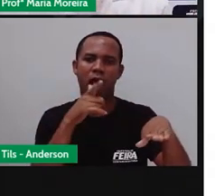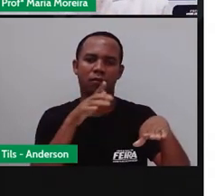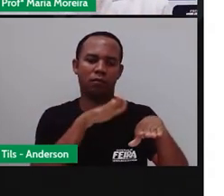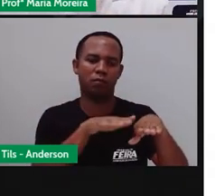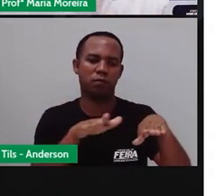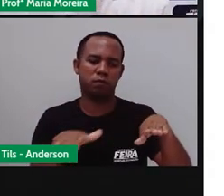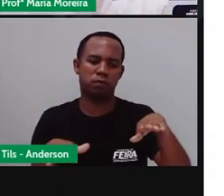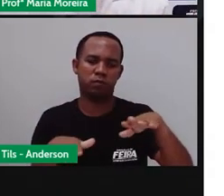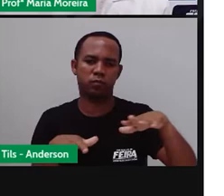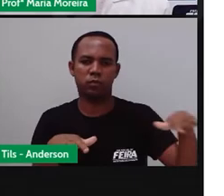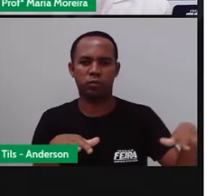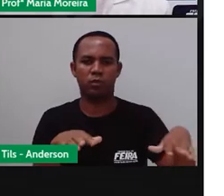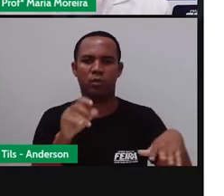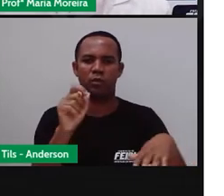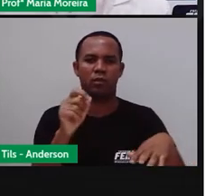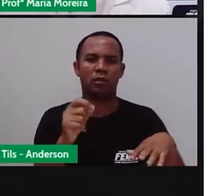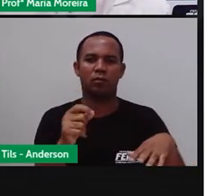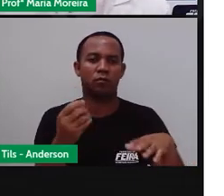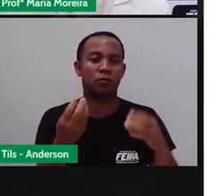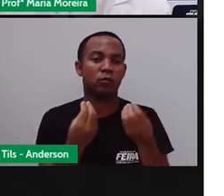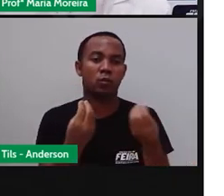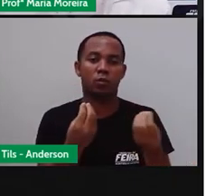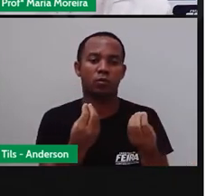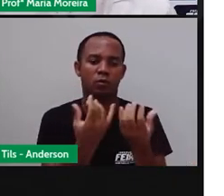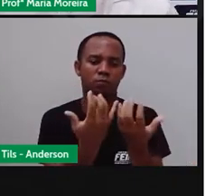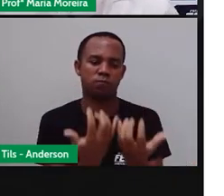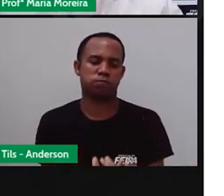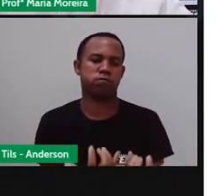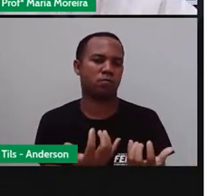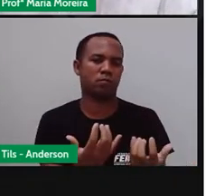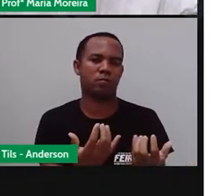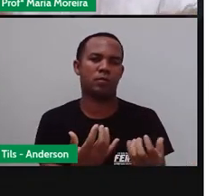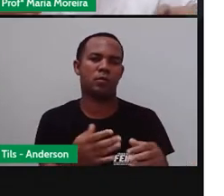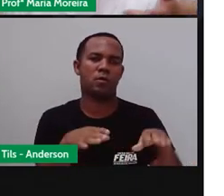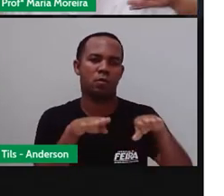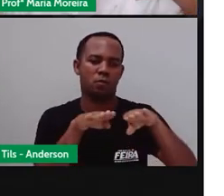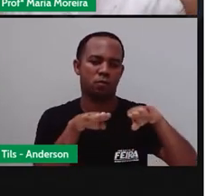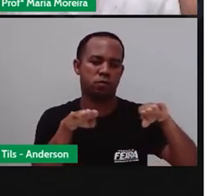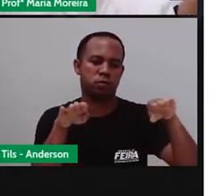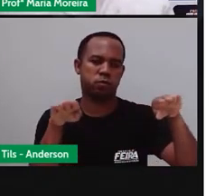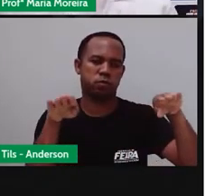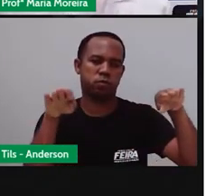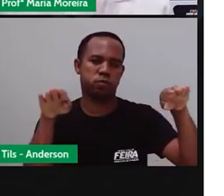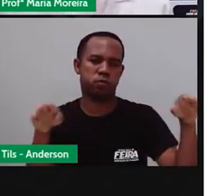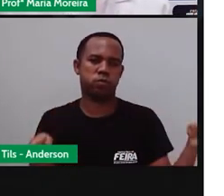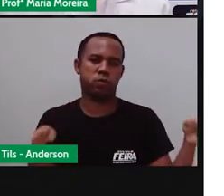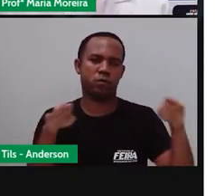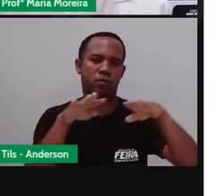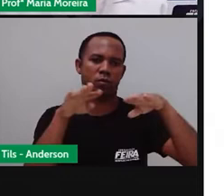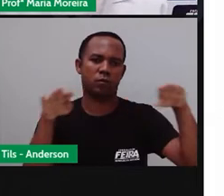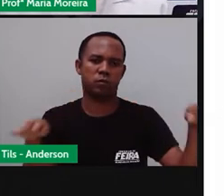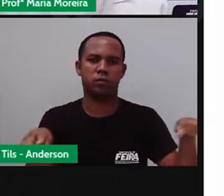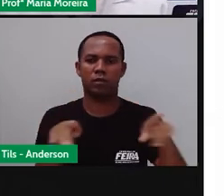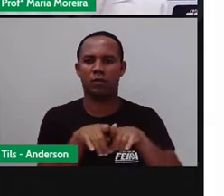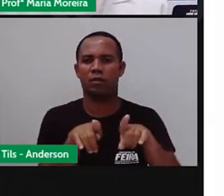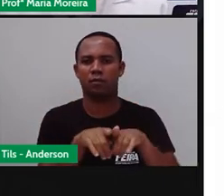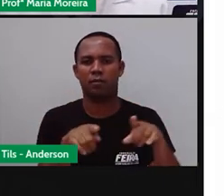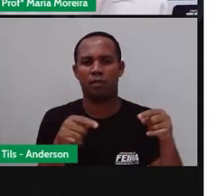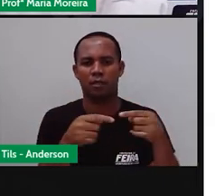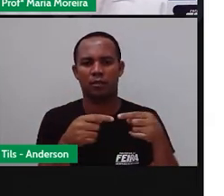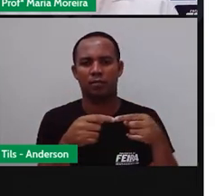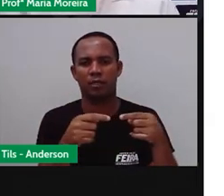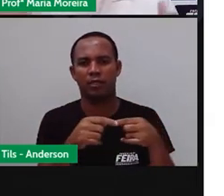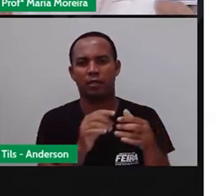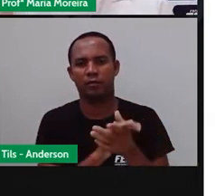laterais. Então, não tem como ela ir para o solo. E ela vai o quê? Só subindo. Lembra de uma foto que a Pró trouxe aqui para